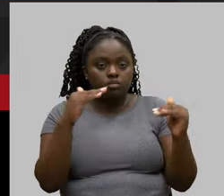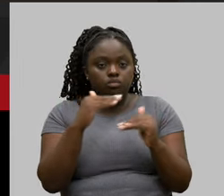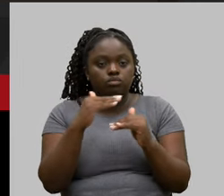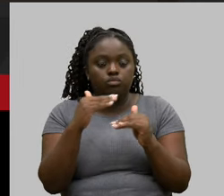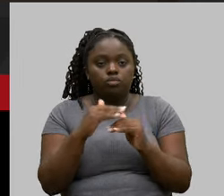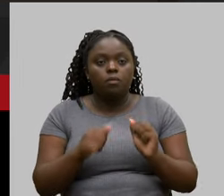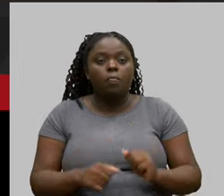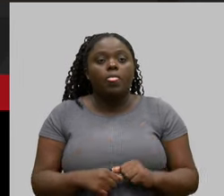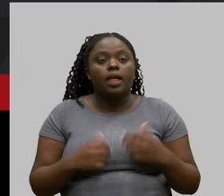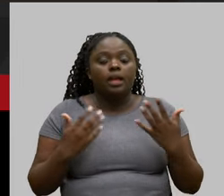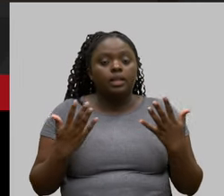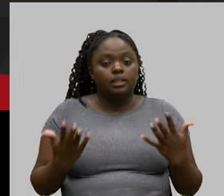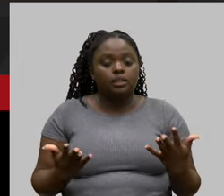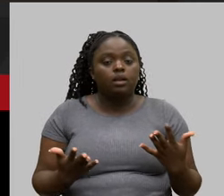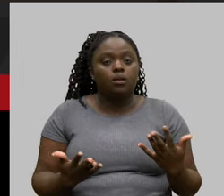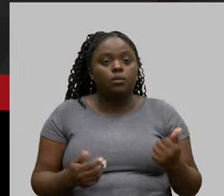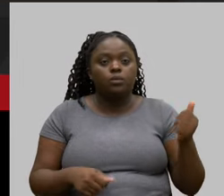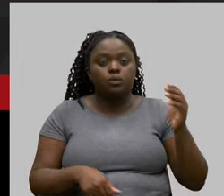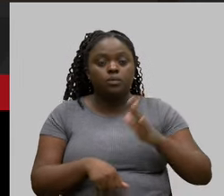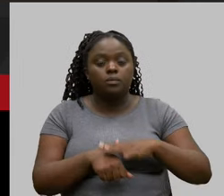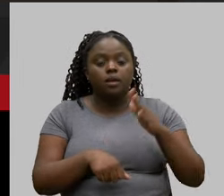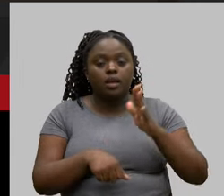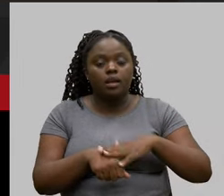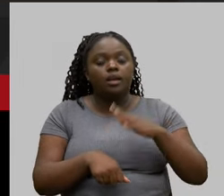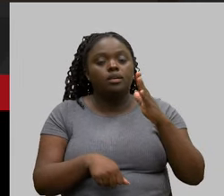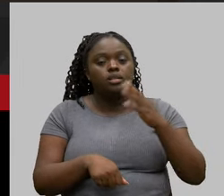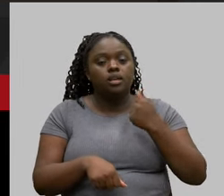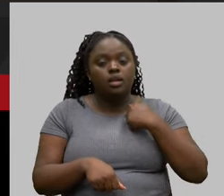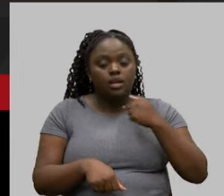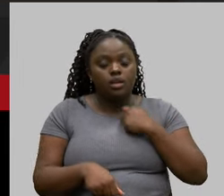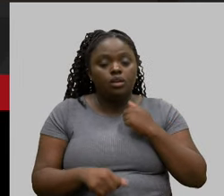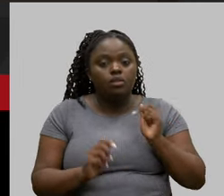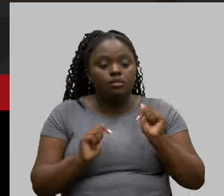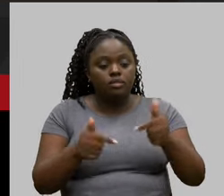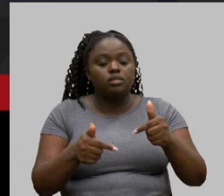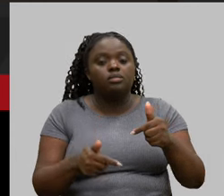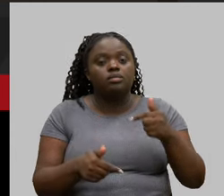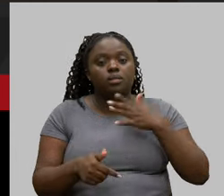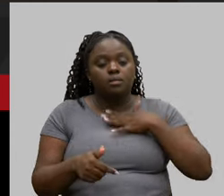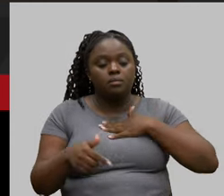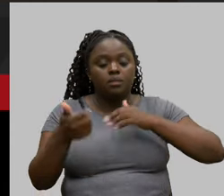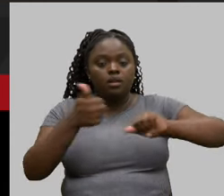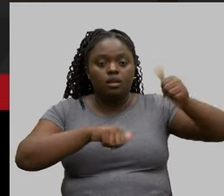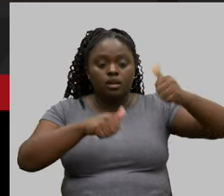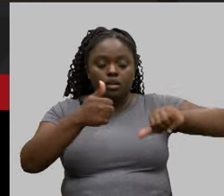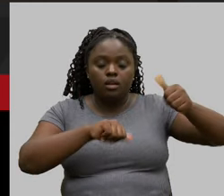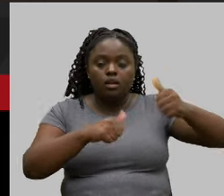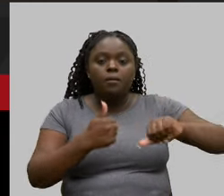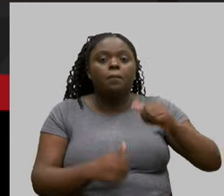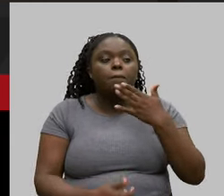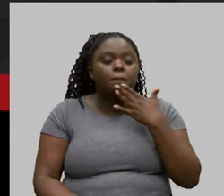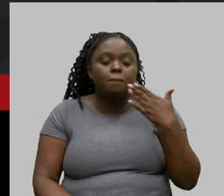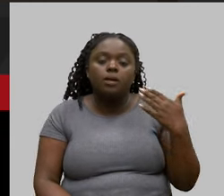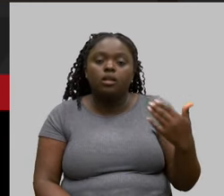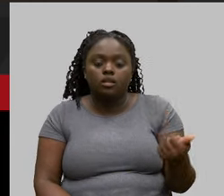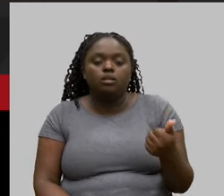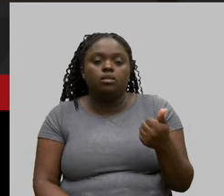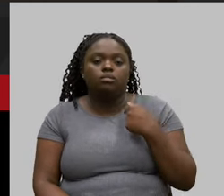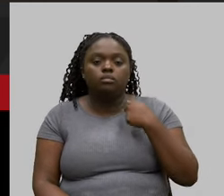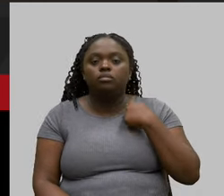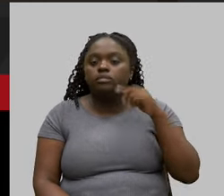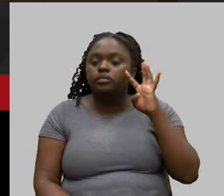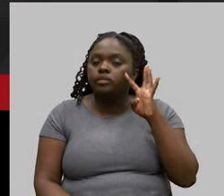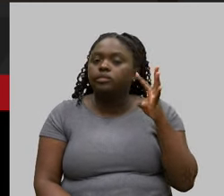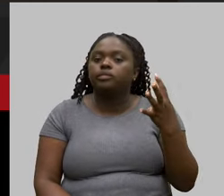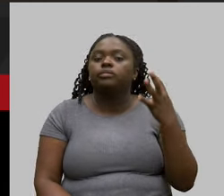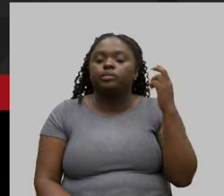grande então quanto mais tempestivamente eu realizar a minha avaliação atuarial melhor vai ser para eu tomar as medidas necessárias para